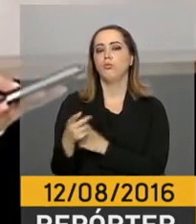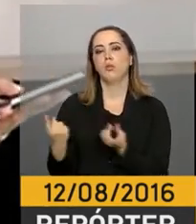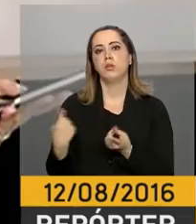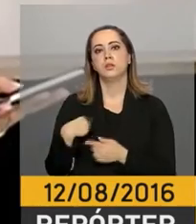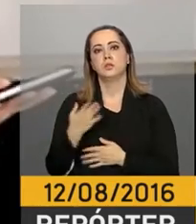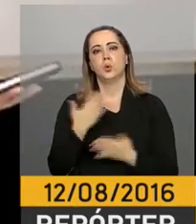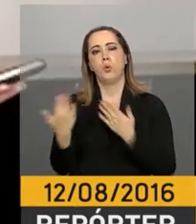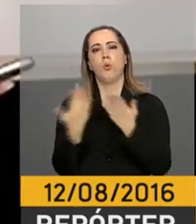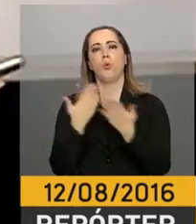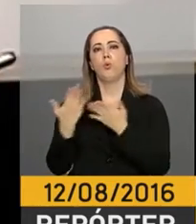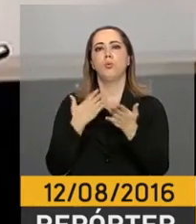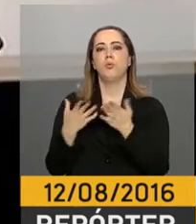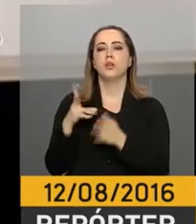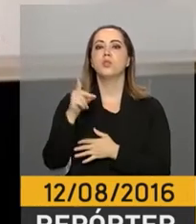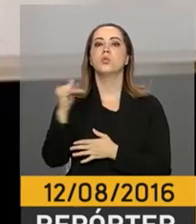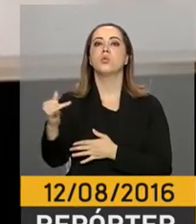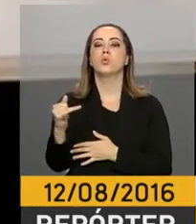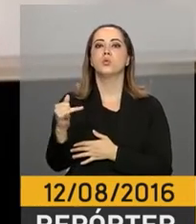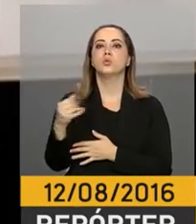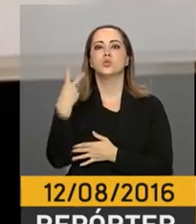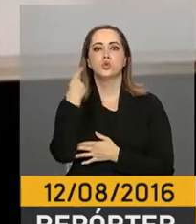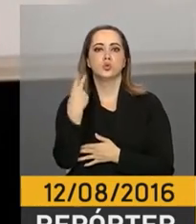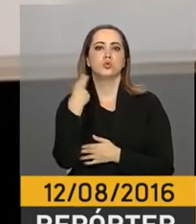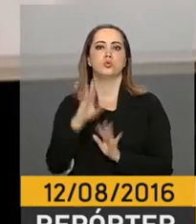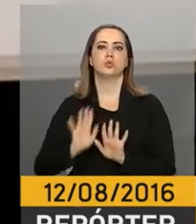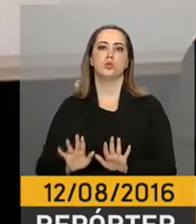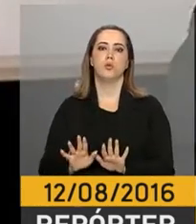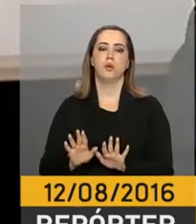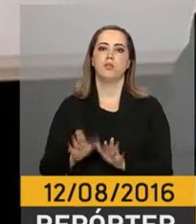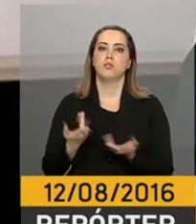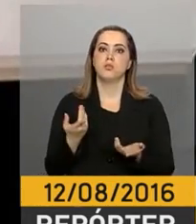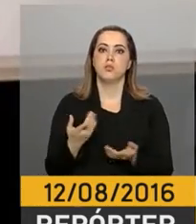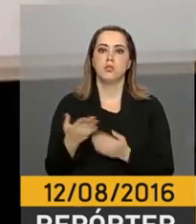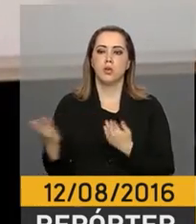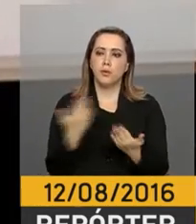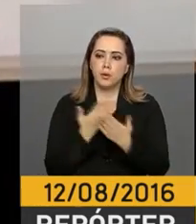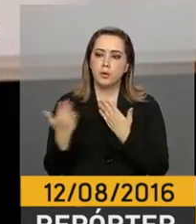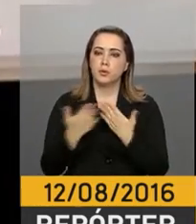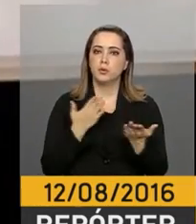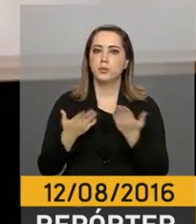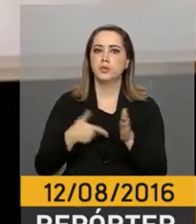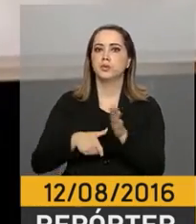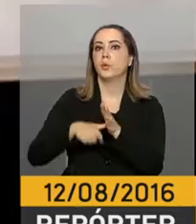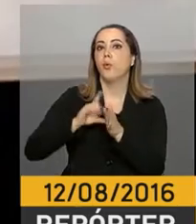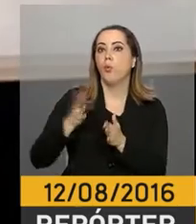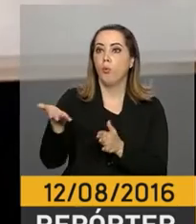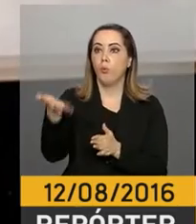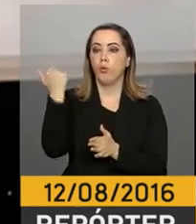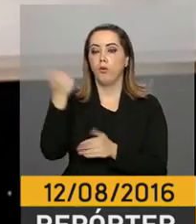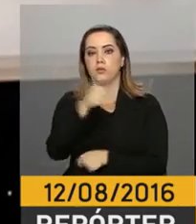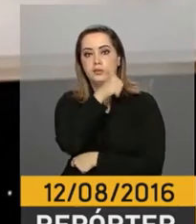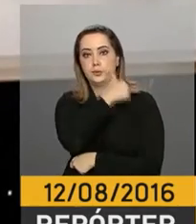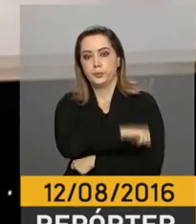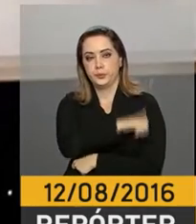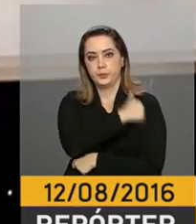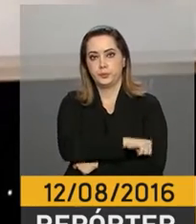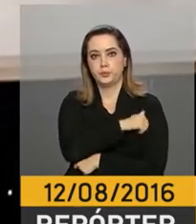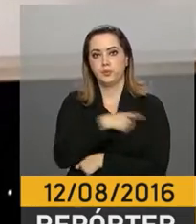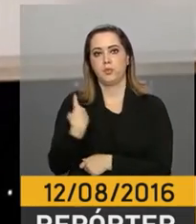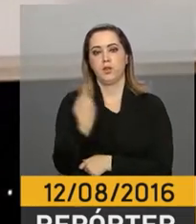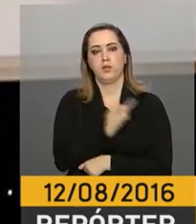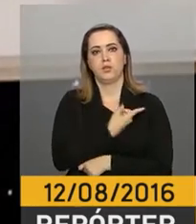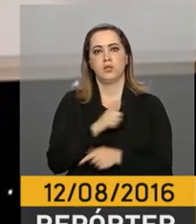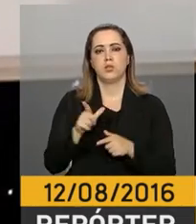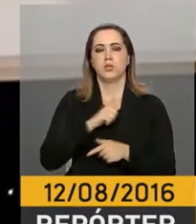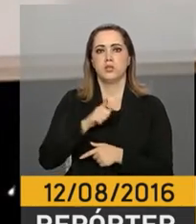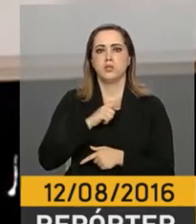dos dias normais. Vamos comparar essa estatística com a estatística dos dias normais. Num dia normal do Rio de Janeiro, nós temos essa quantidade